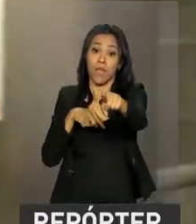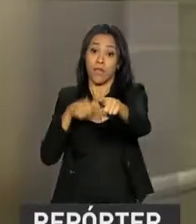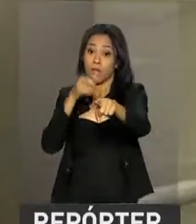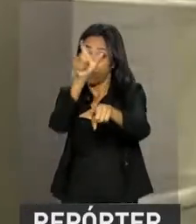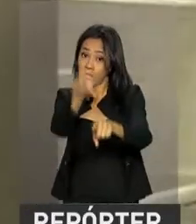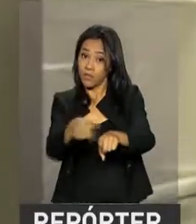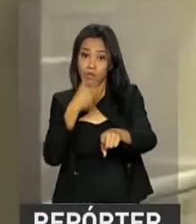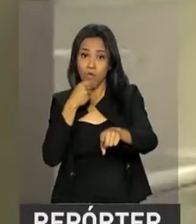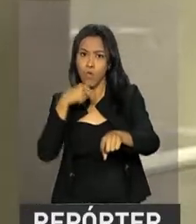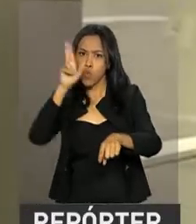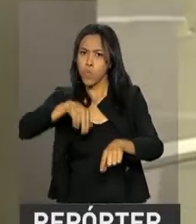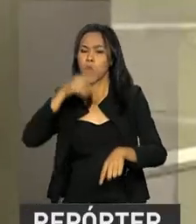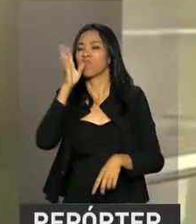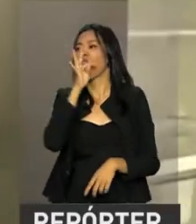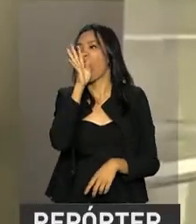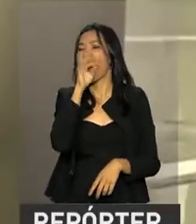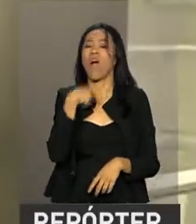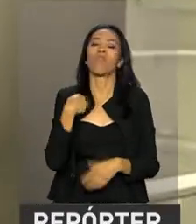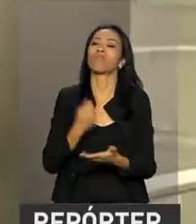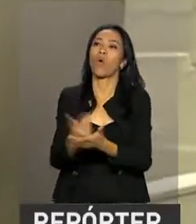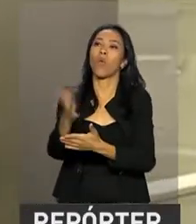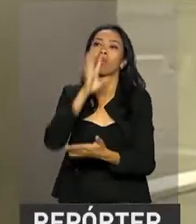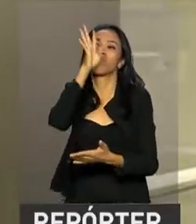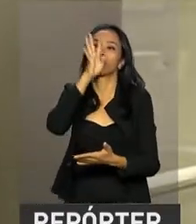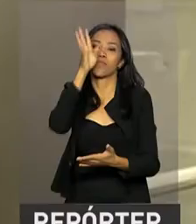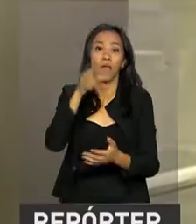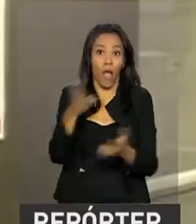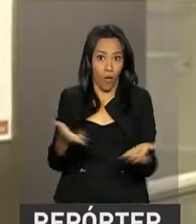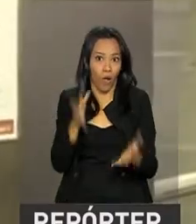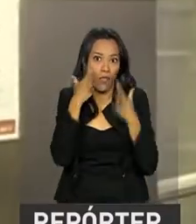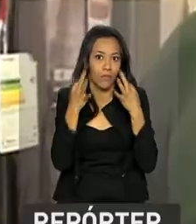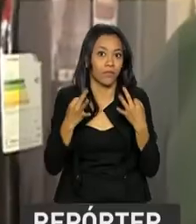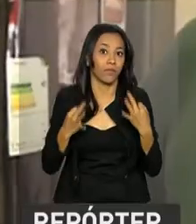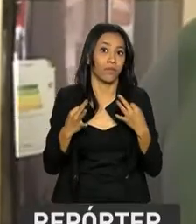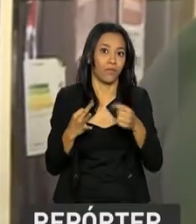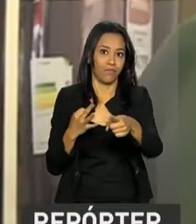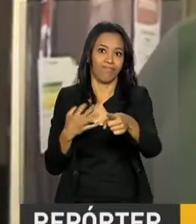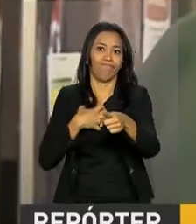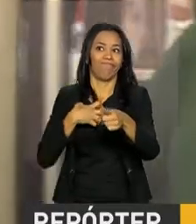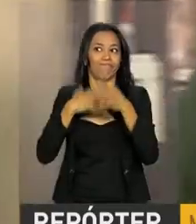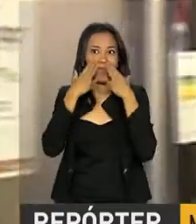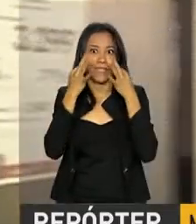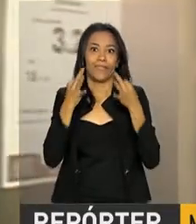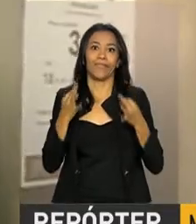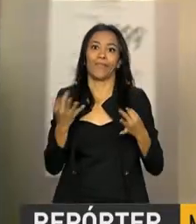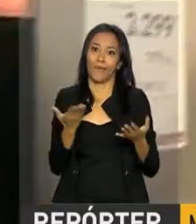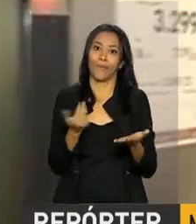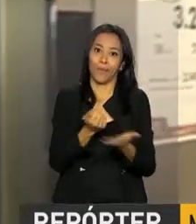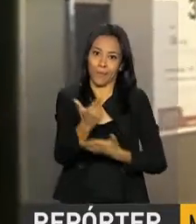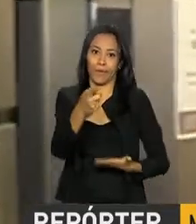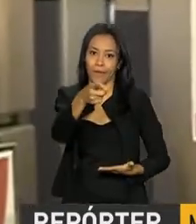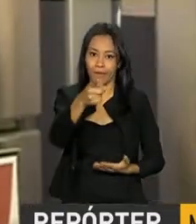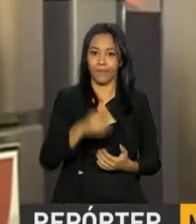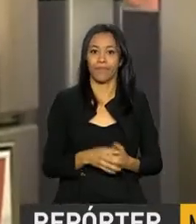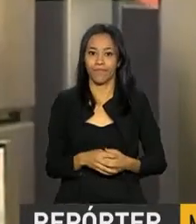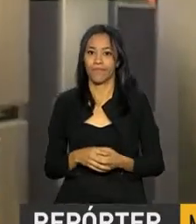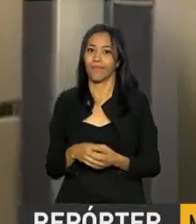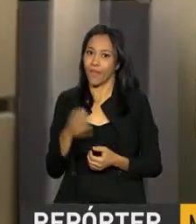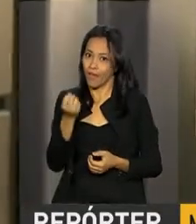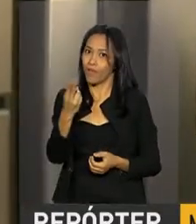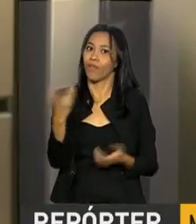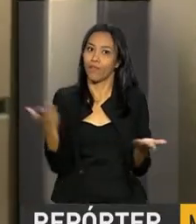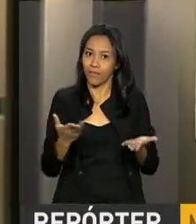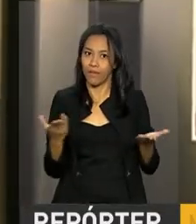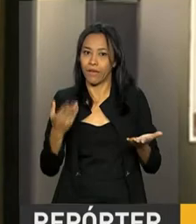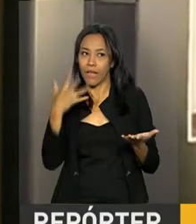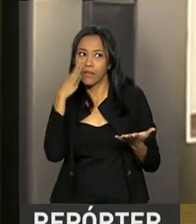foi de observar o selo de energia diz que agora vai ficar mais atento ou paz agora visa mais essas coisas